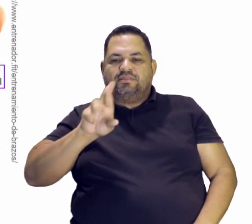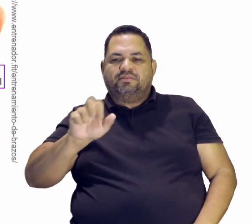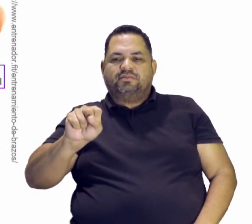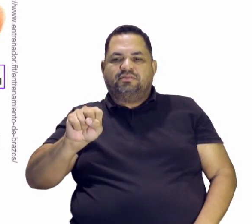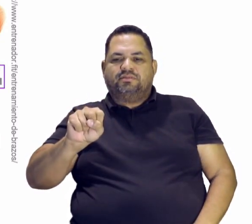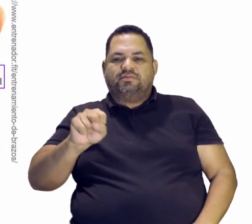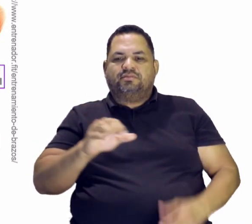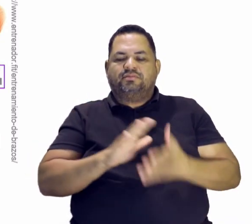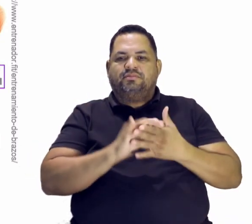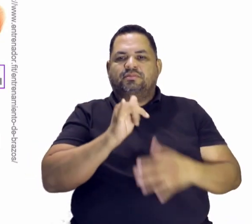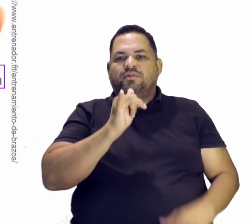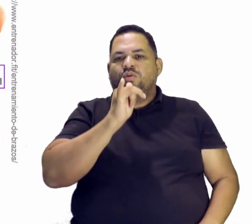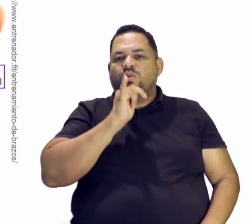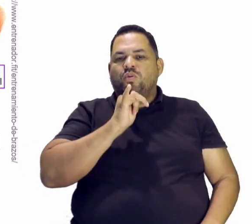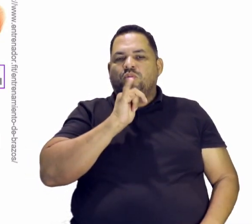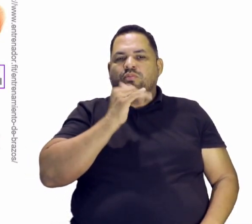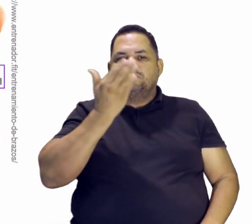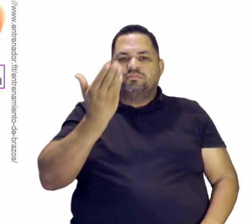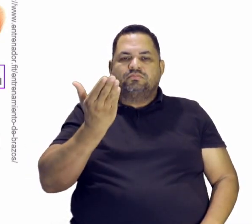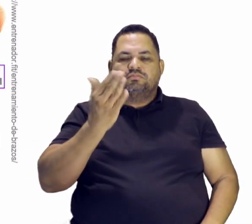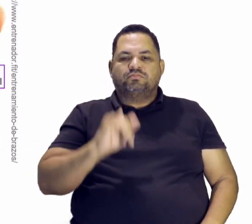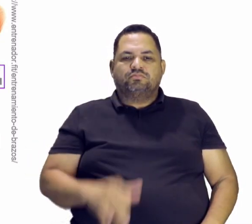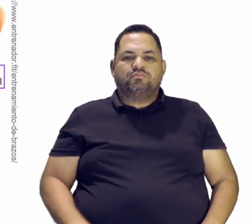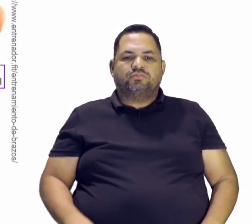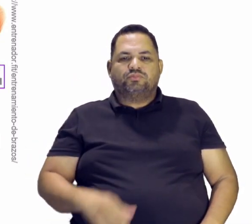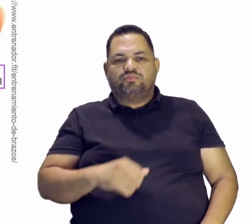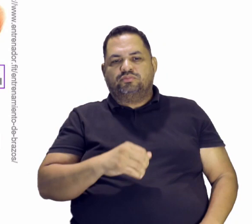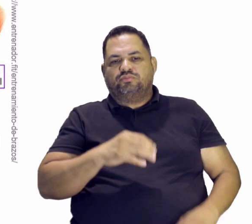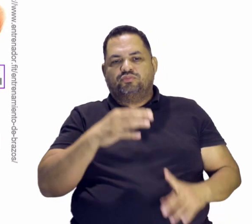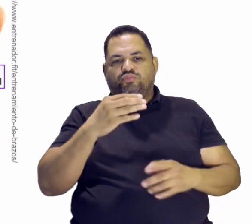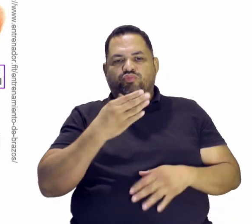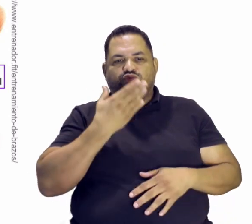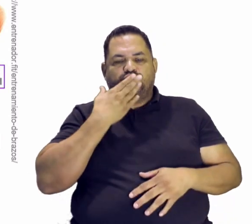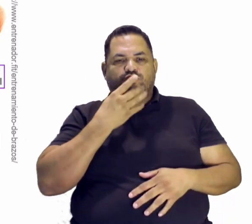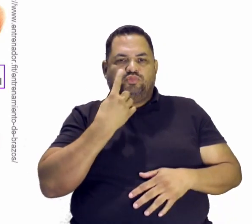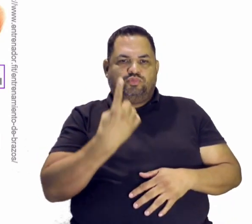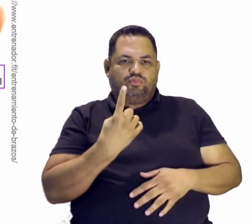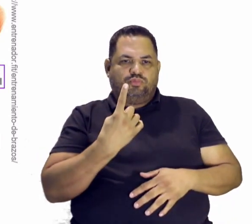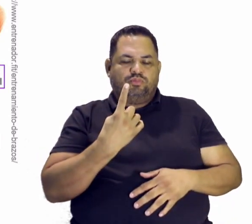por exemplo, fibras do tipo 1, a gente encontra,